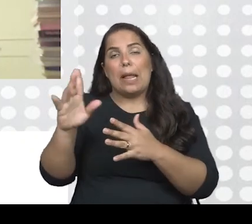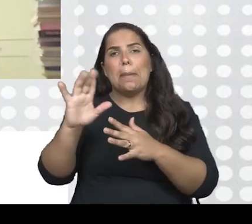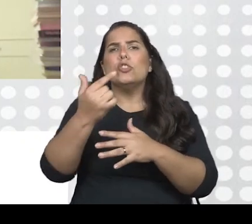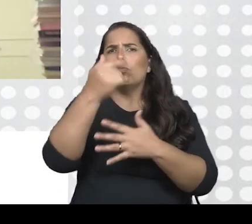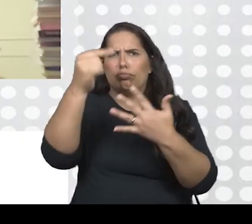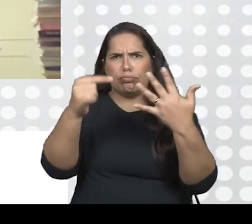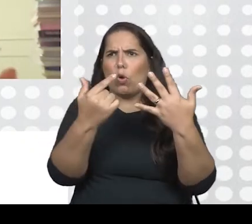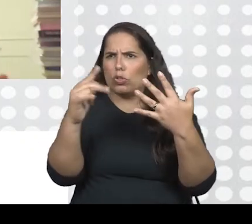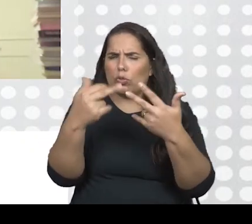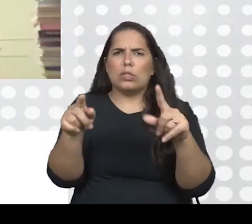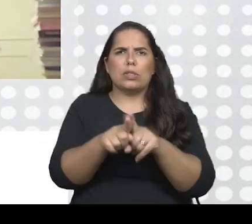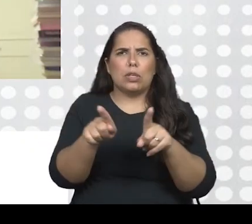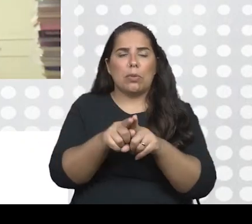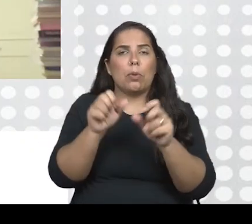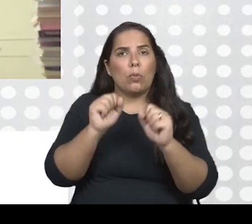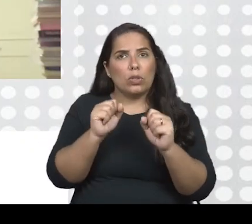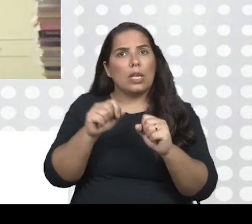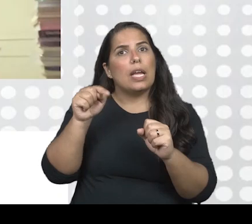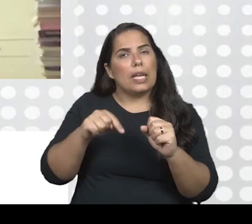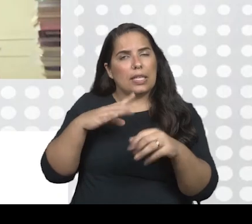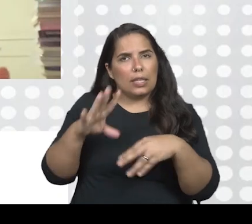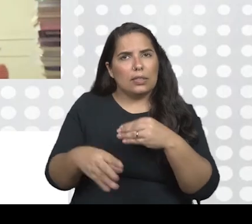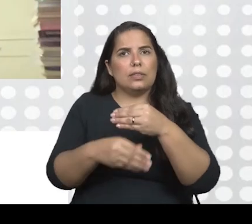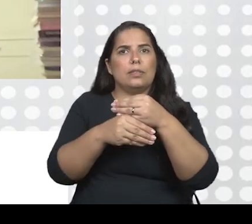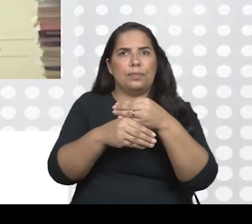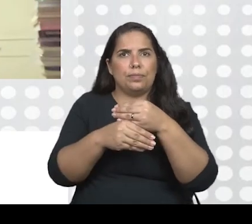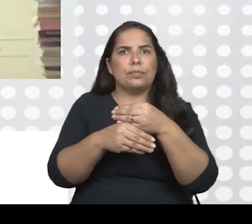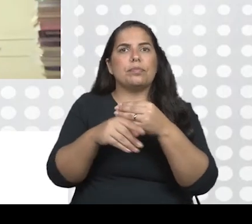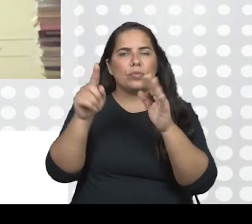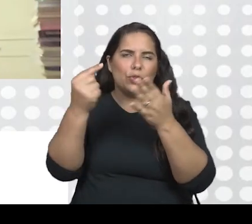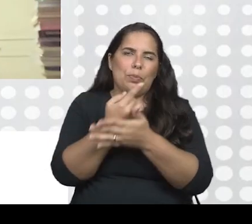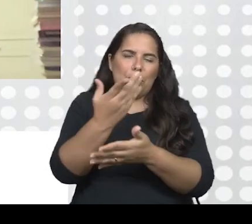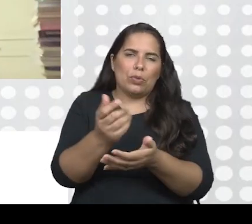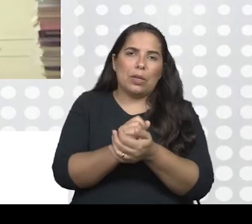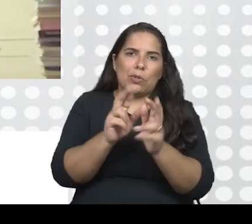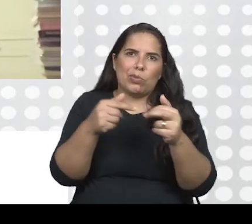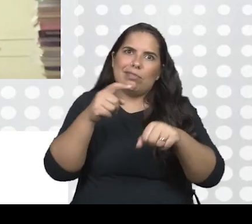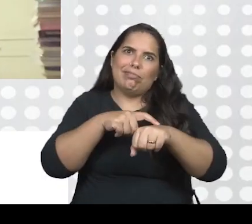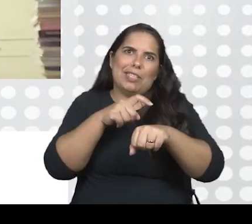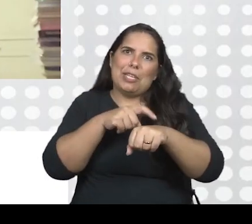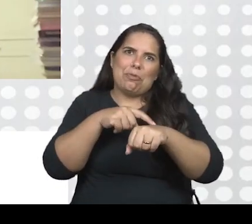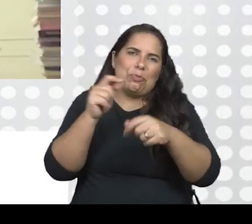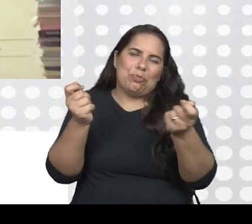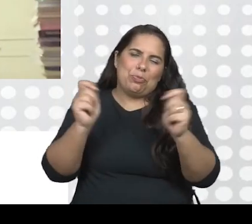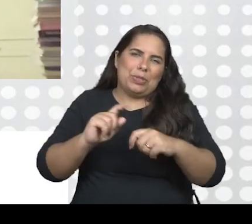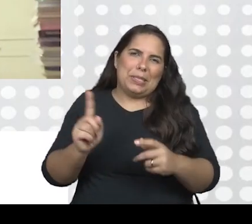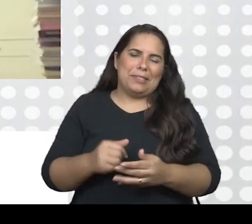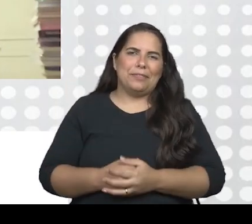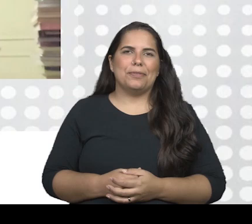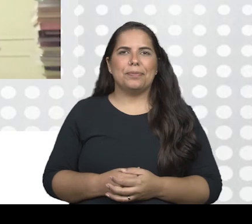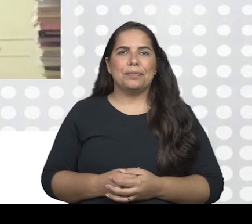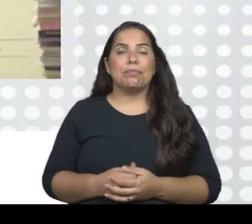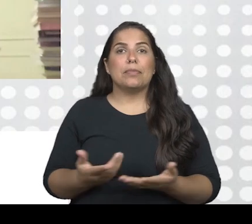outras dimensões que poderíamos aqui agregar a sua pergunta, mas em função do nosso tempo não será possível.